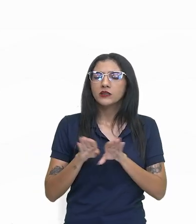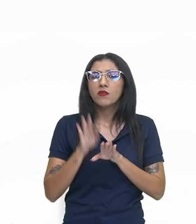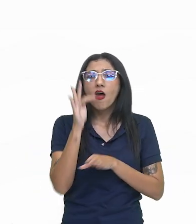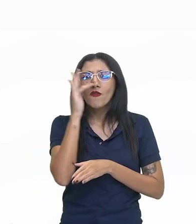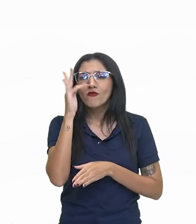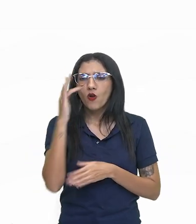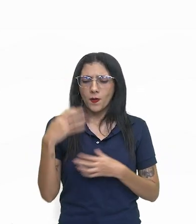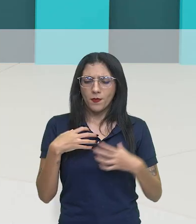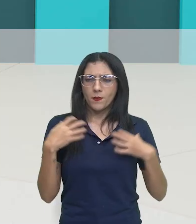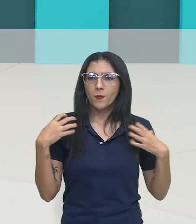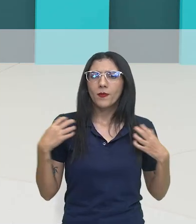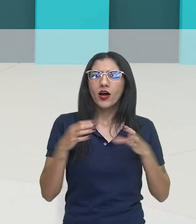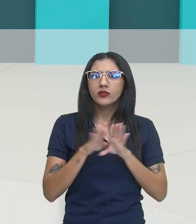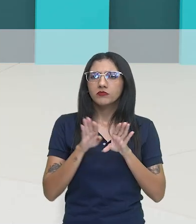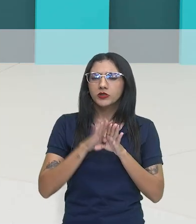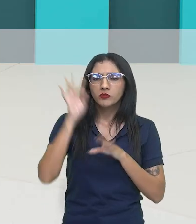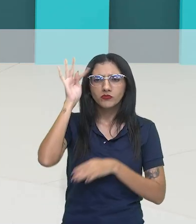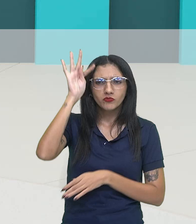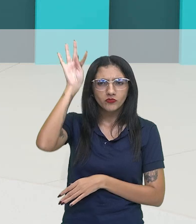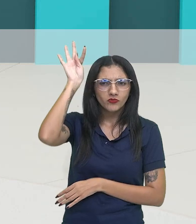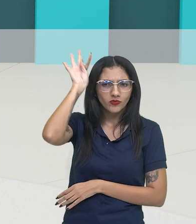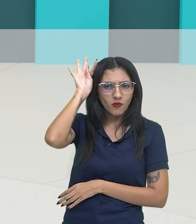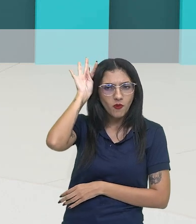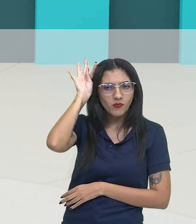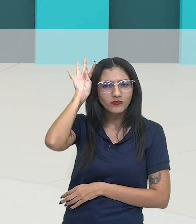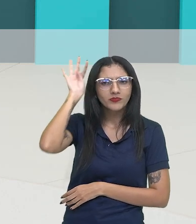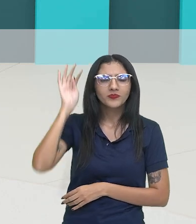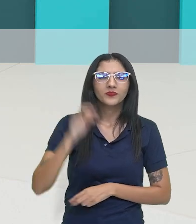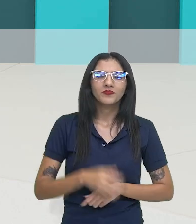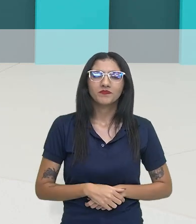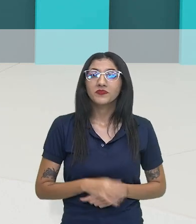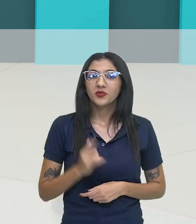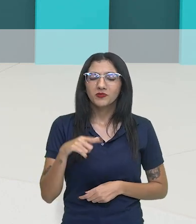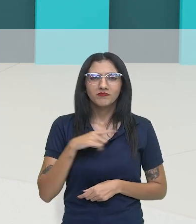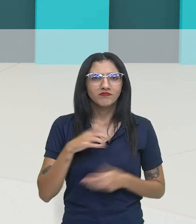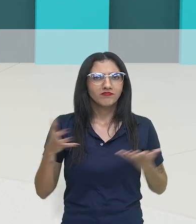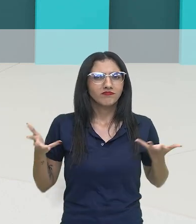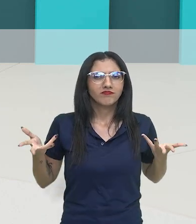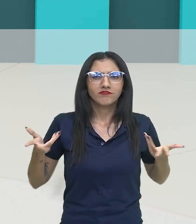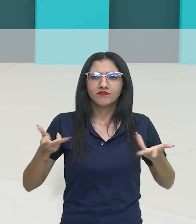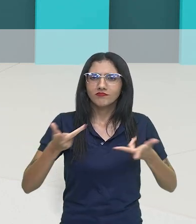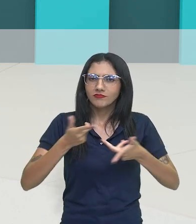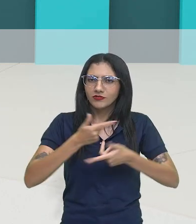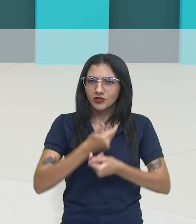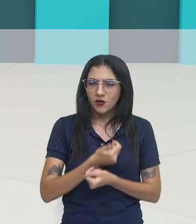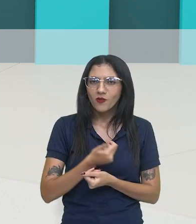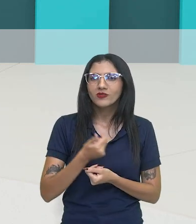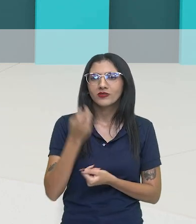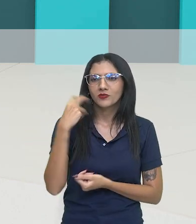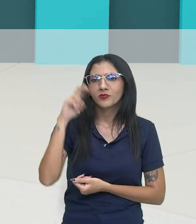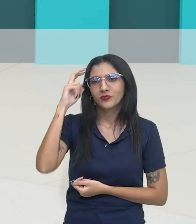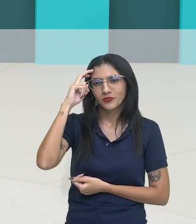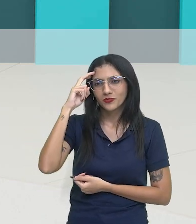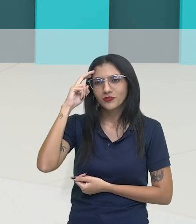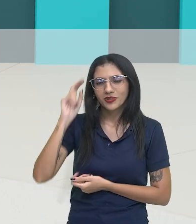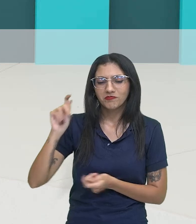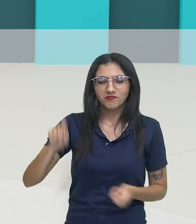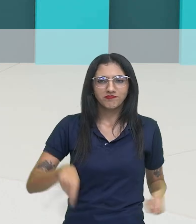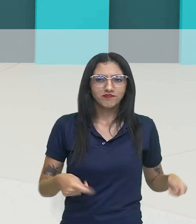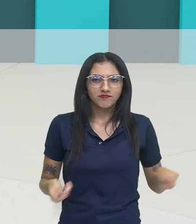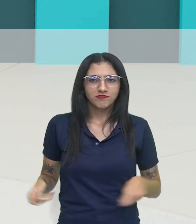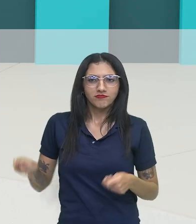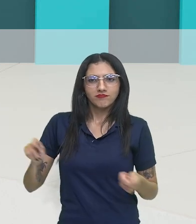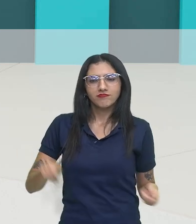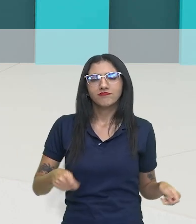aos cabelos, né? Então, é uma cultura riquíssima ali do Pará, né? No caso, o carimbó, que traz